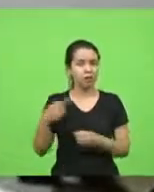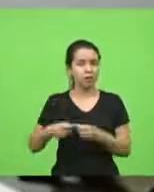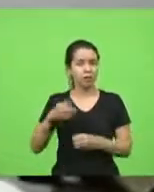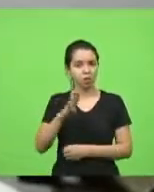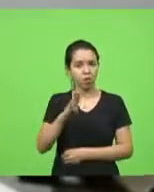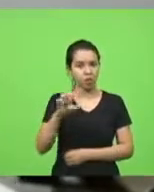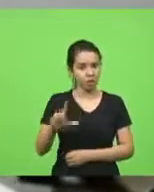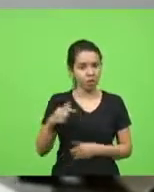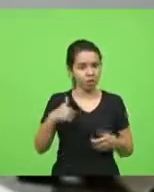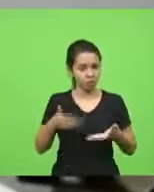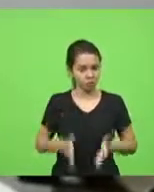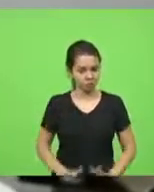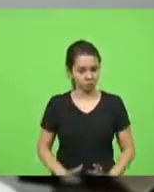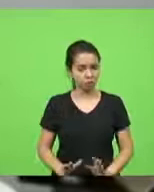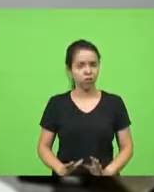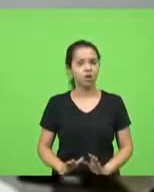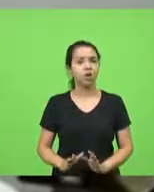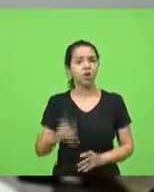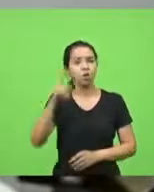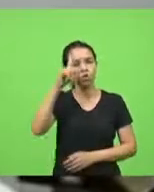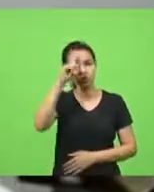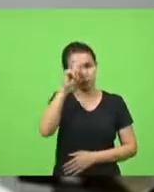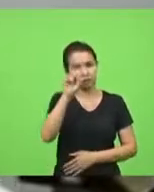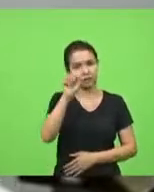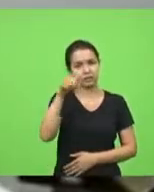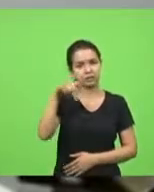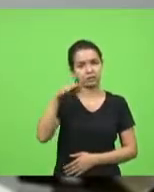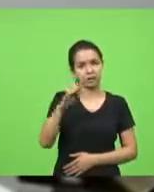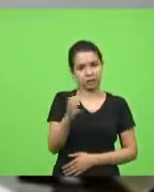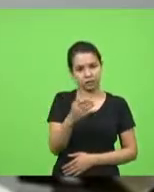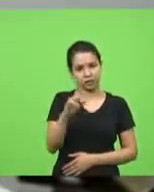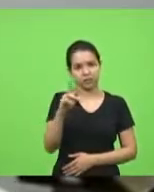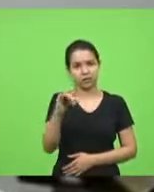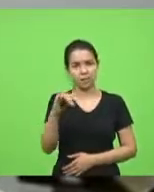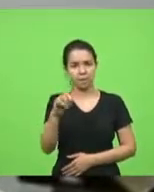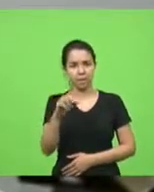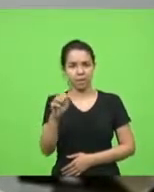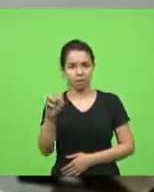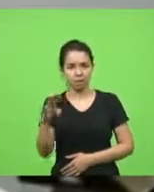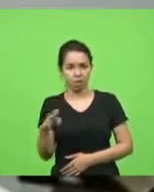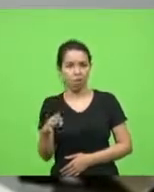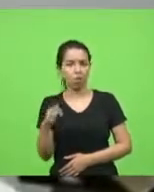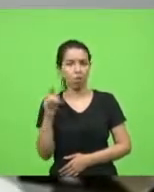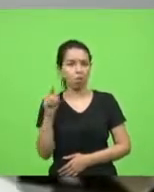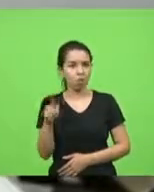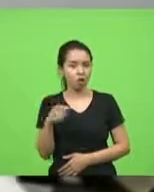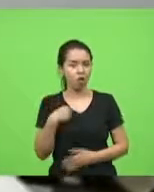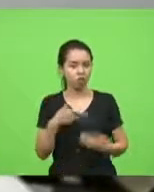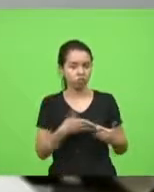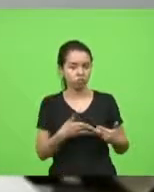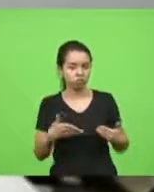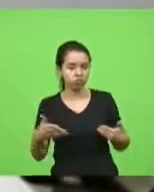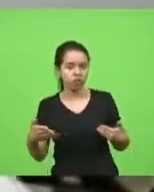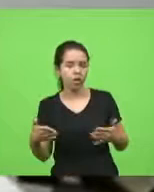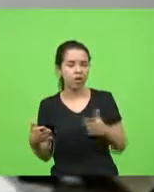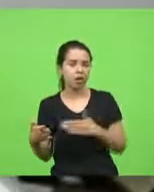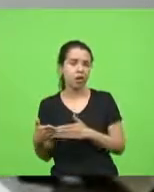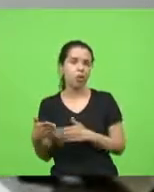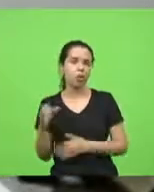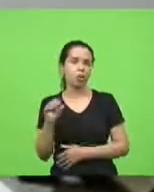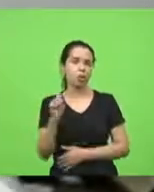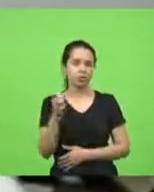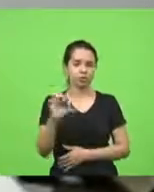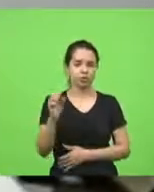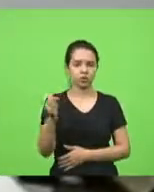eu nasci no Hospital Santa Isabel. Eu vivi em Blumenau até o início de 84. Minha carreira de médico